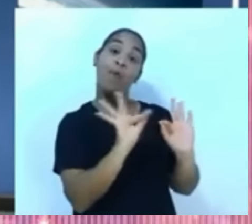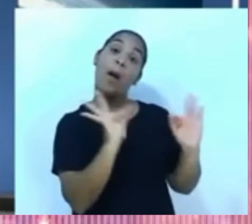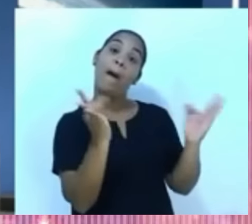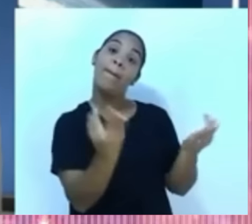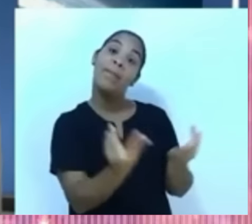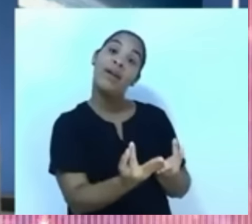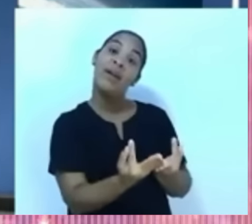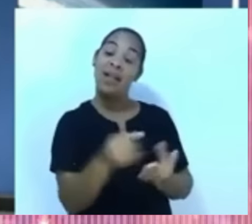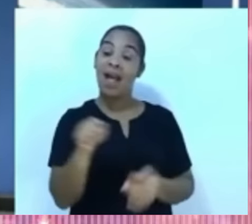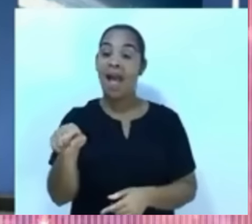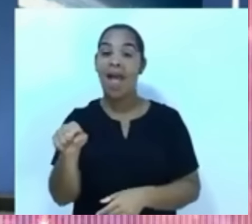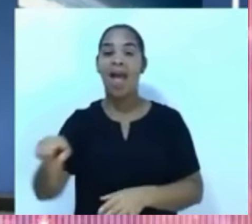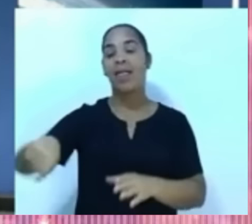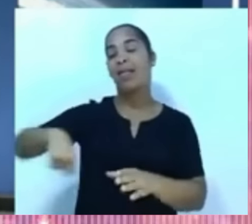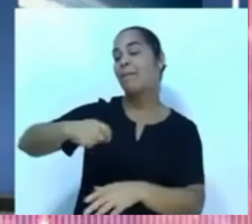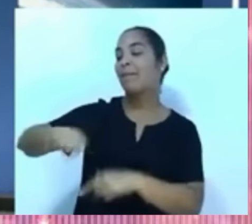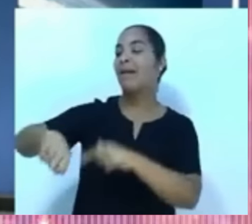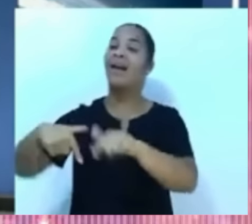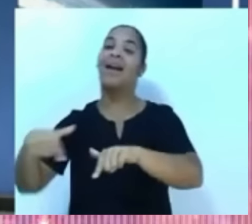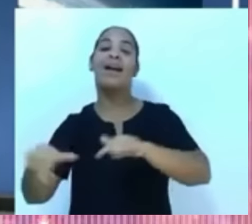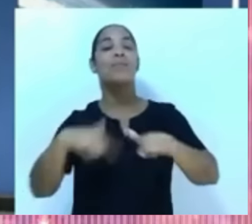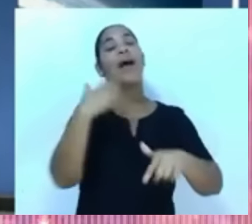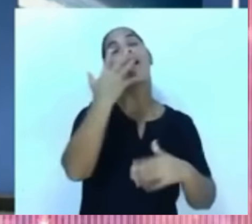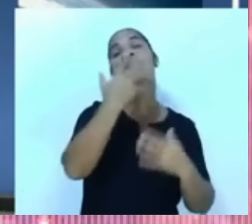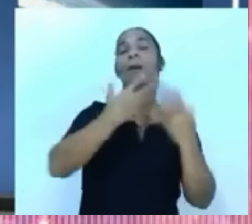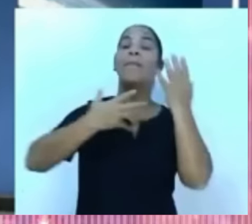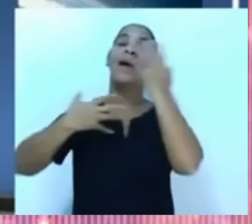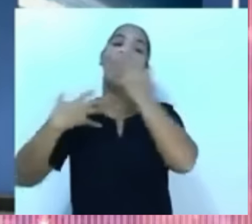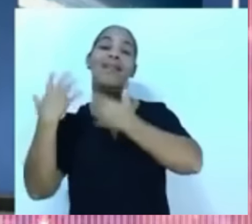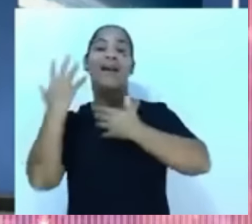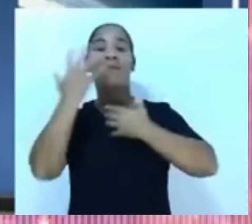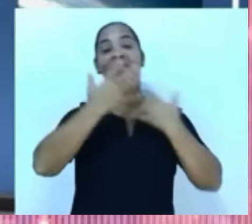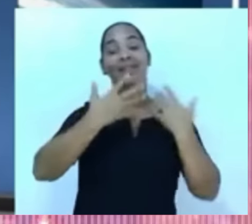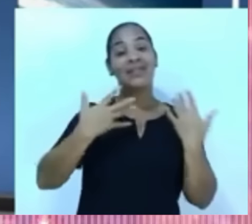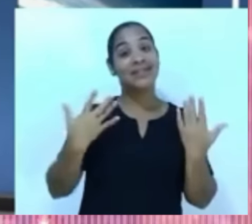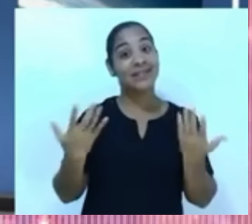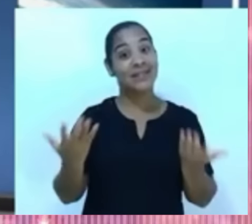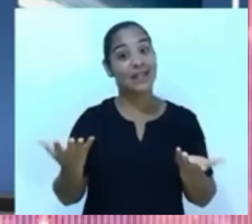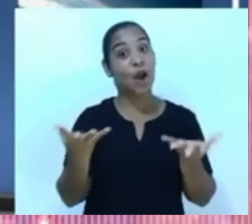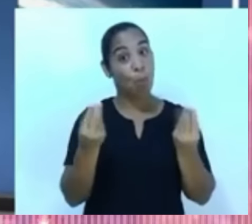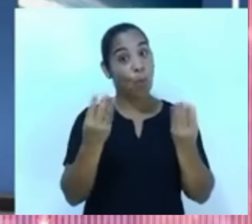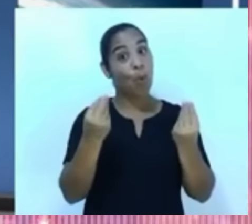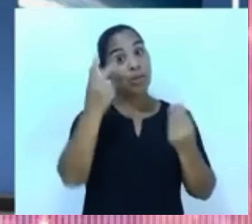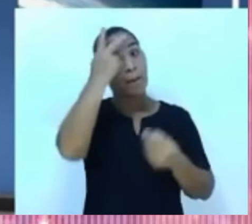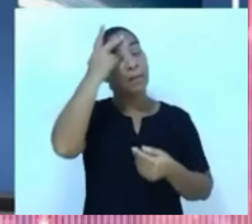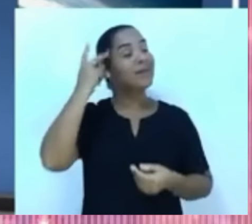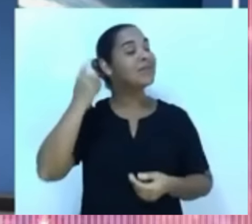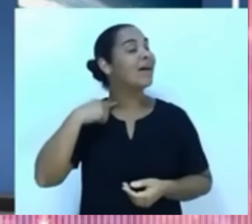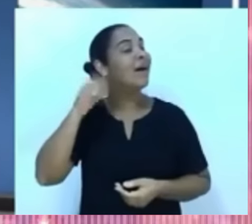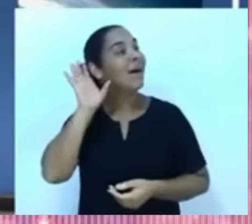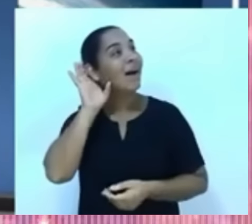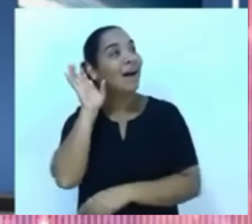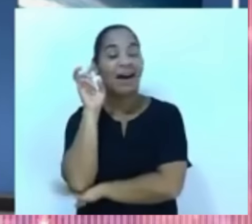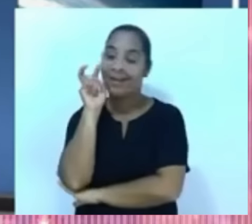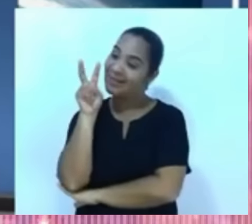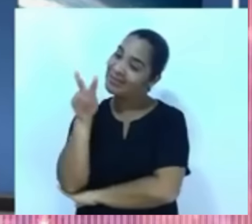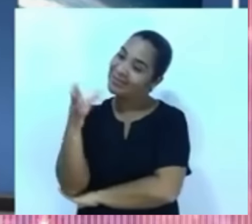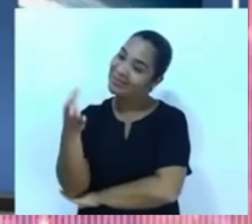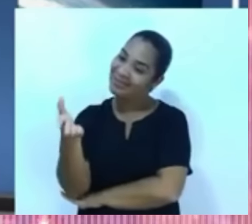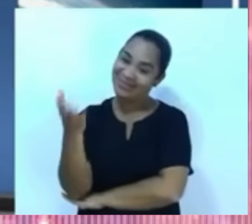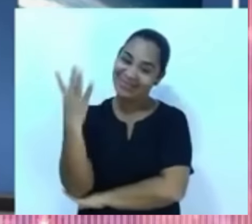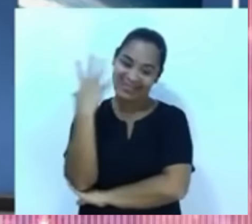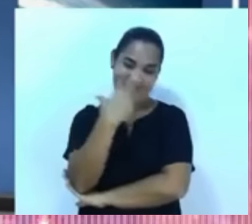cantando Eu disse você fica alegre quando as pessoas se deliciam com os acepipes que você faz